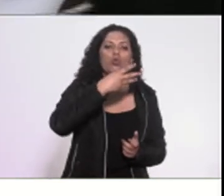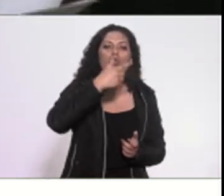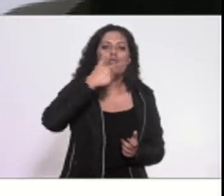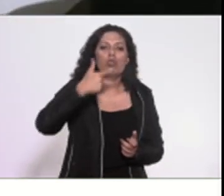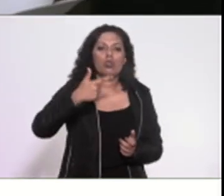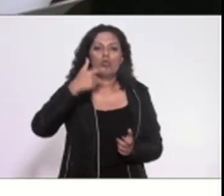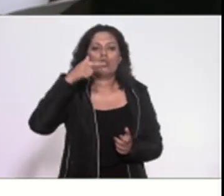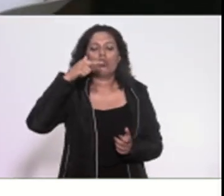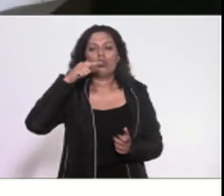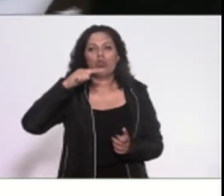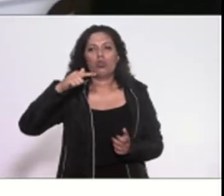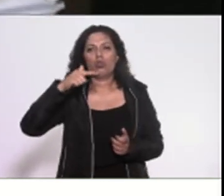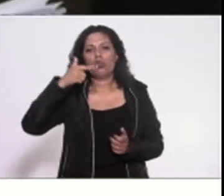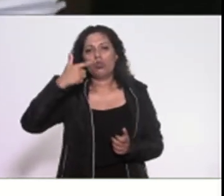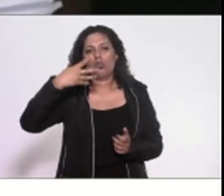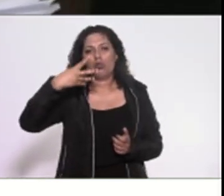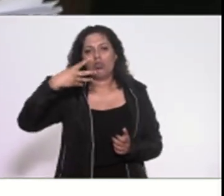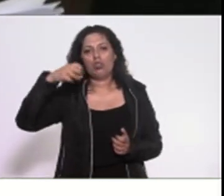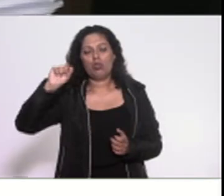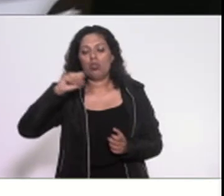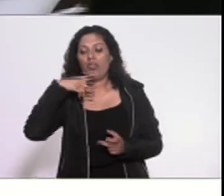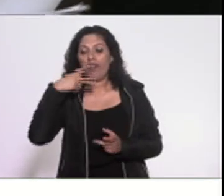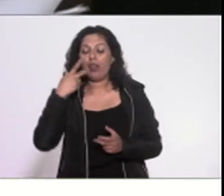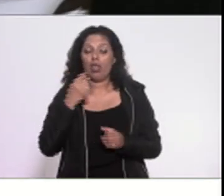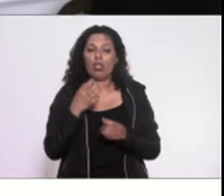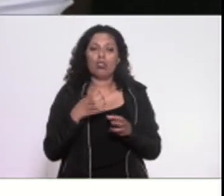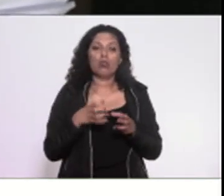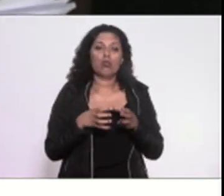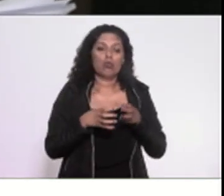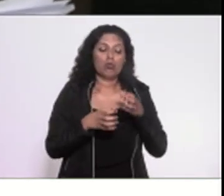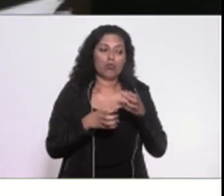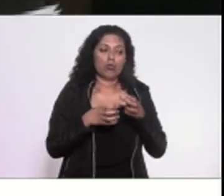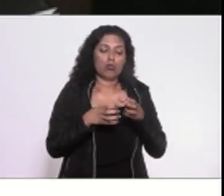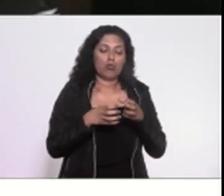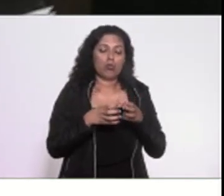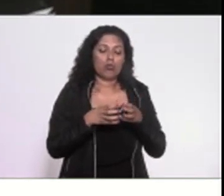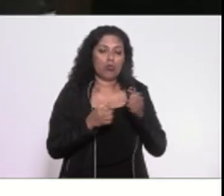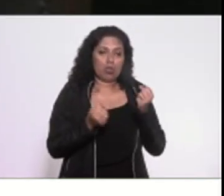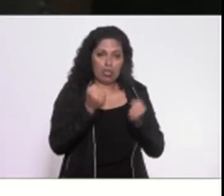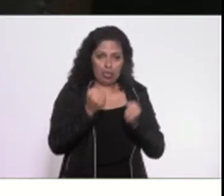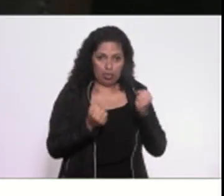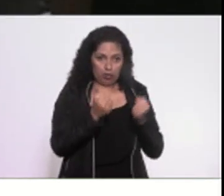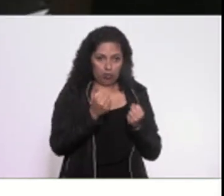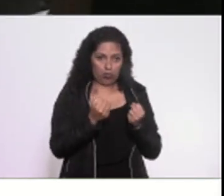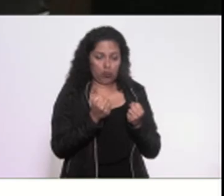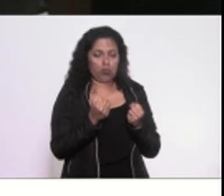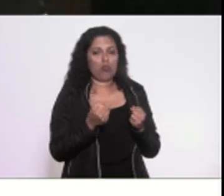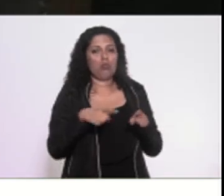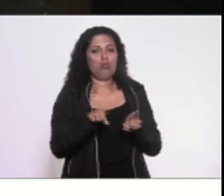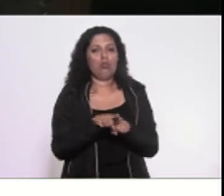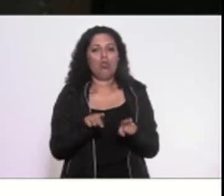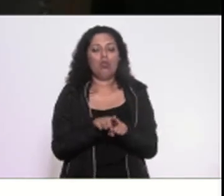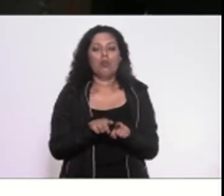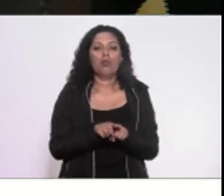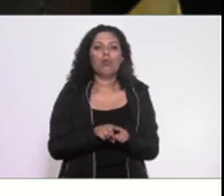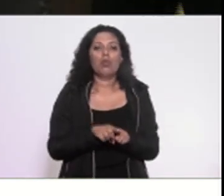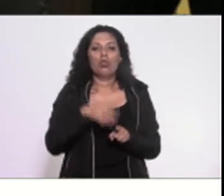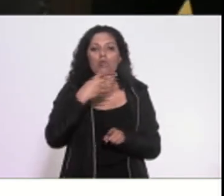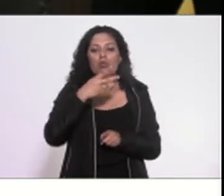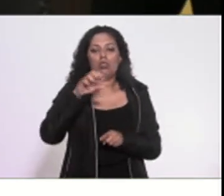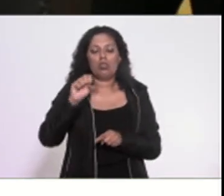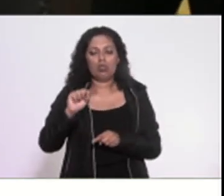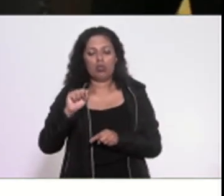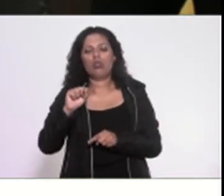42 e 48 fala sobre a patrulha, né? A 41 fala sobre o benefício para as mulheres quando elas saem